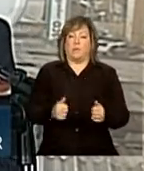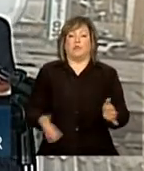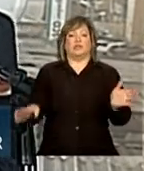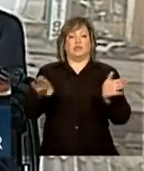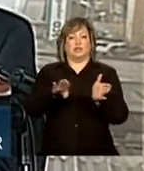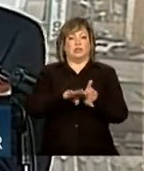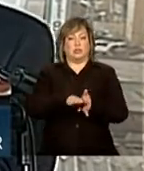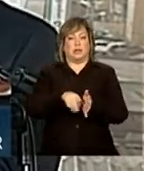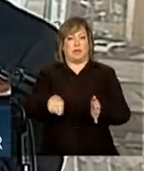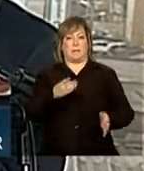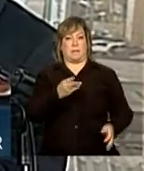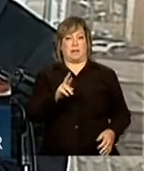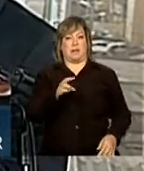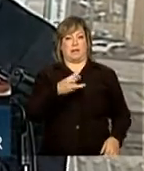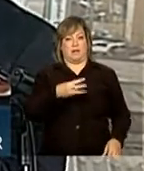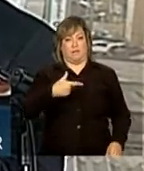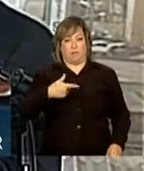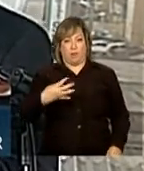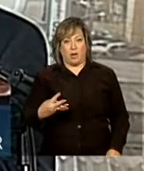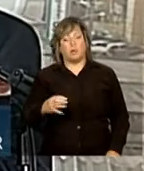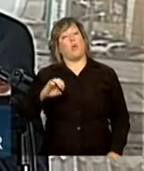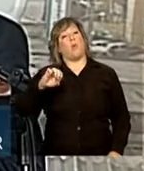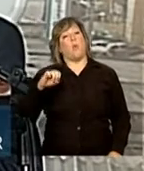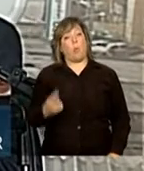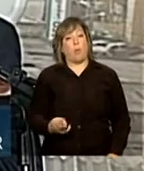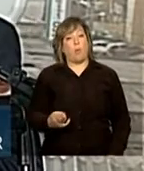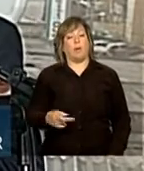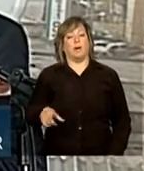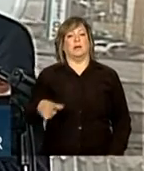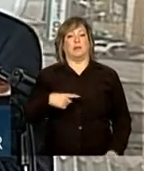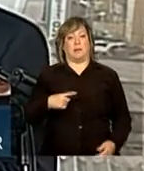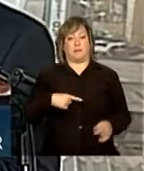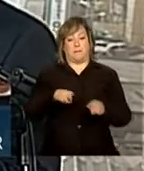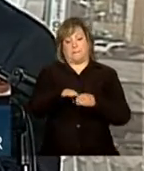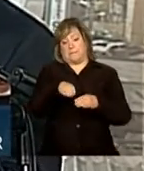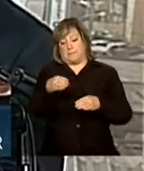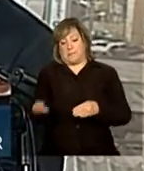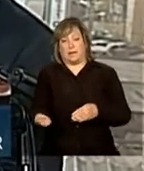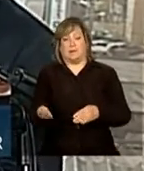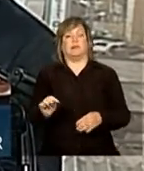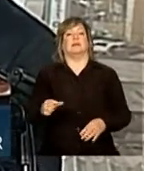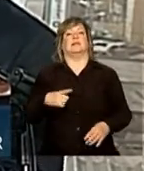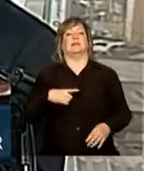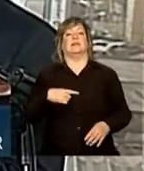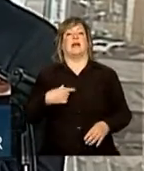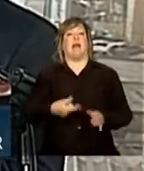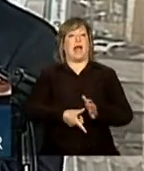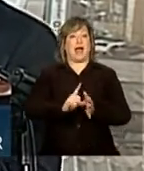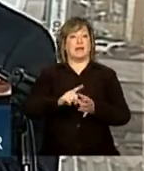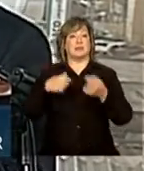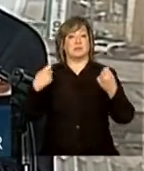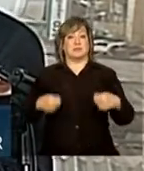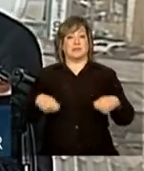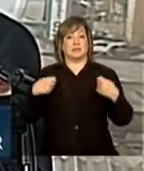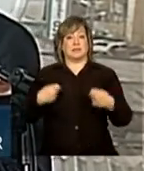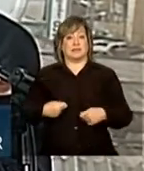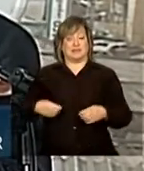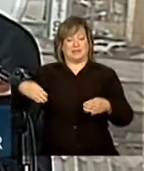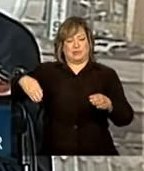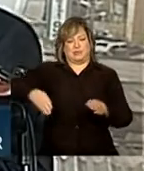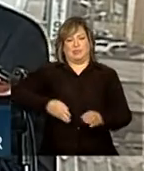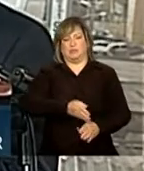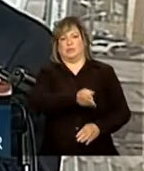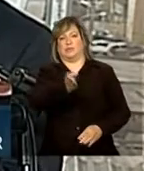chegam pela BR-324 ou até mesmo pela paralela e que antes tinham que cortar o Bonocô